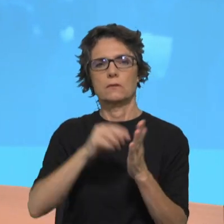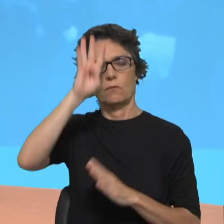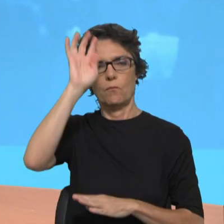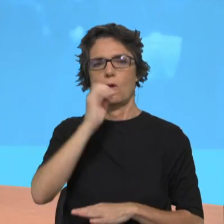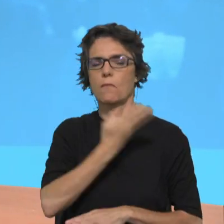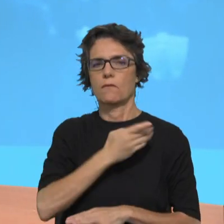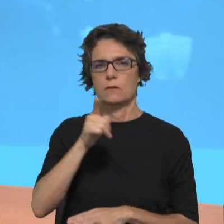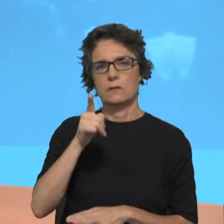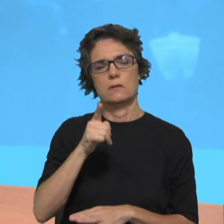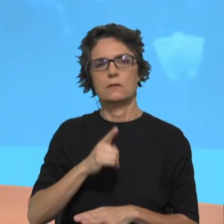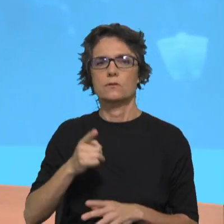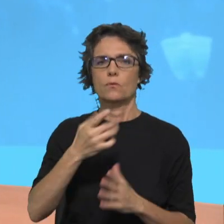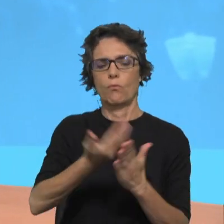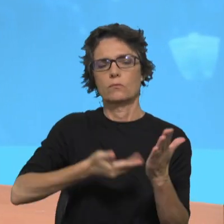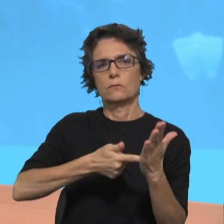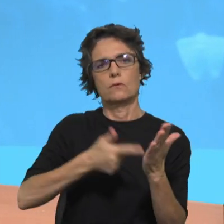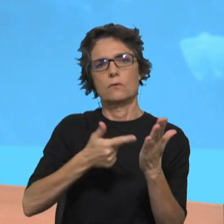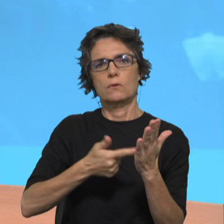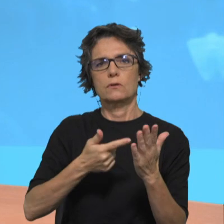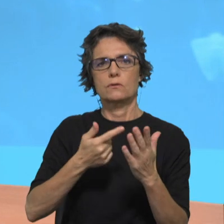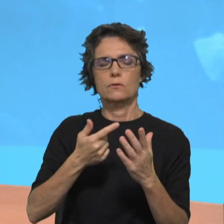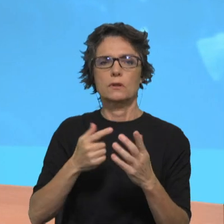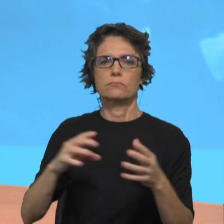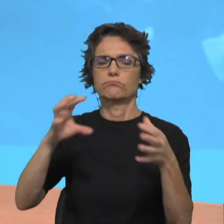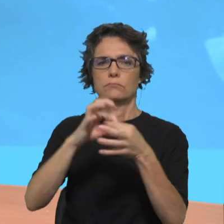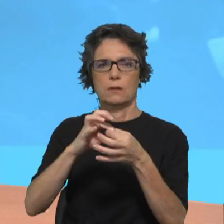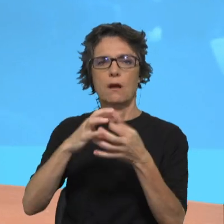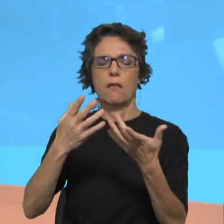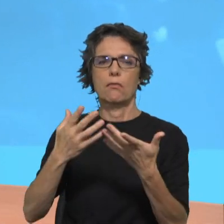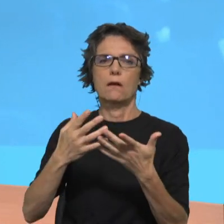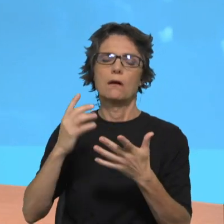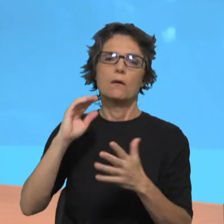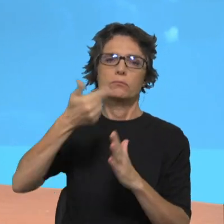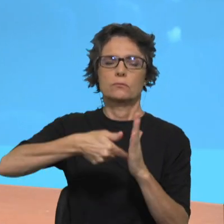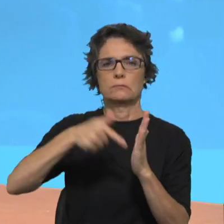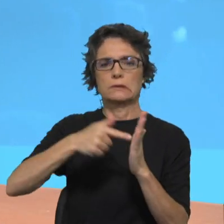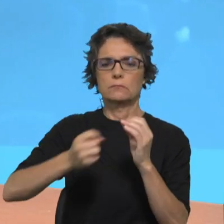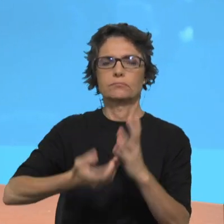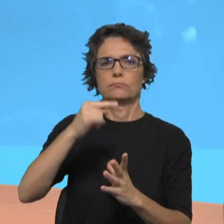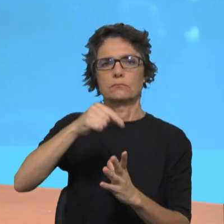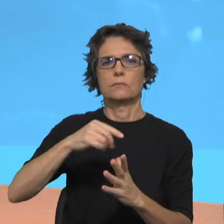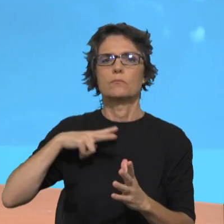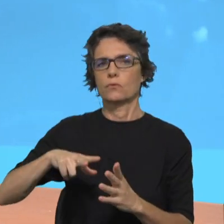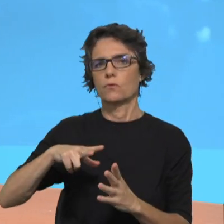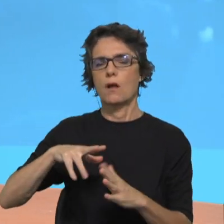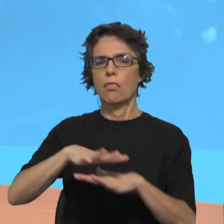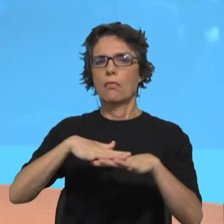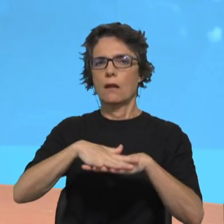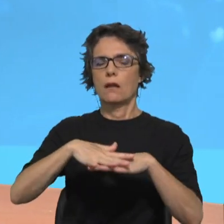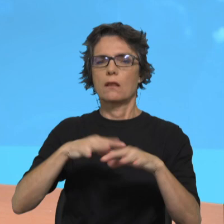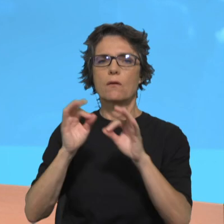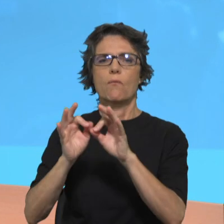que inspirou a constituição em Portugal da Rede de Cuidar da Casa Comum, entretanto reconfigurada numa associação de